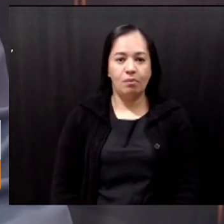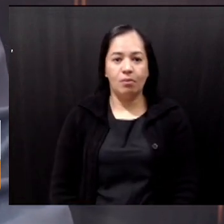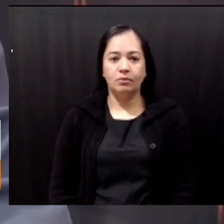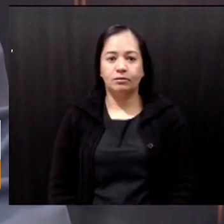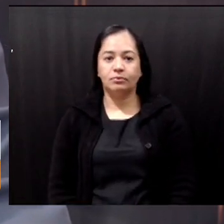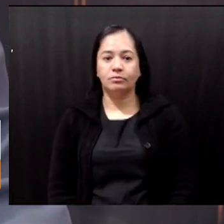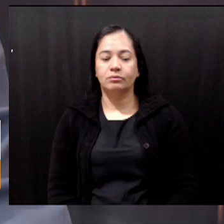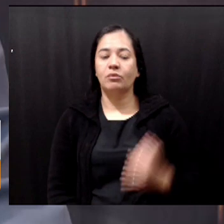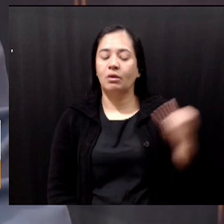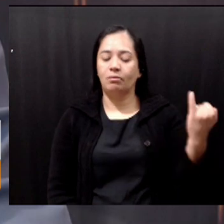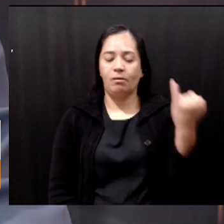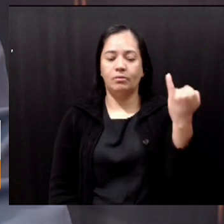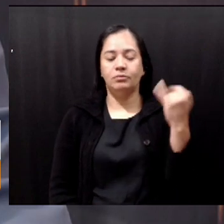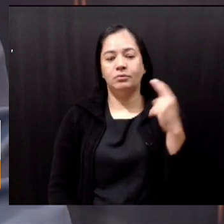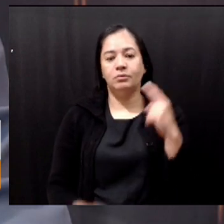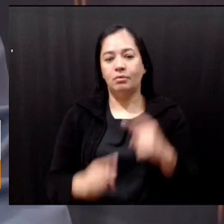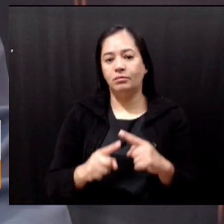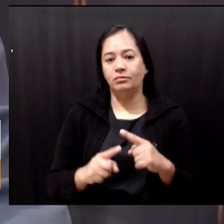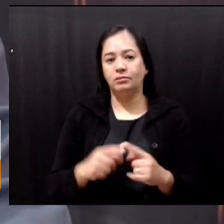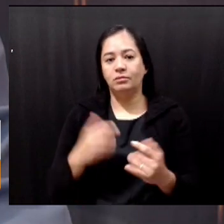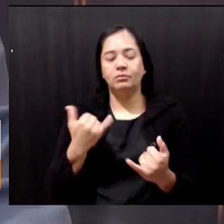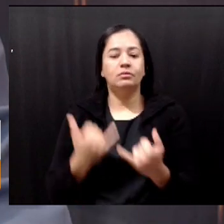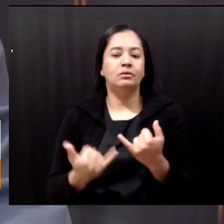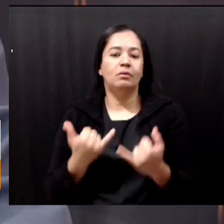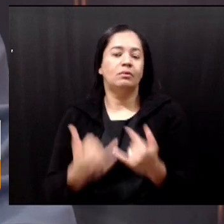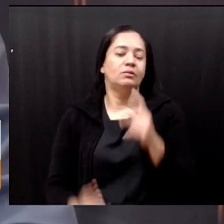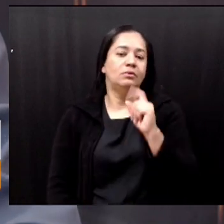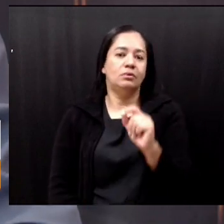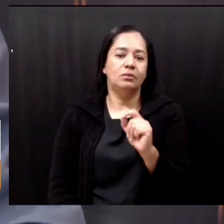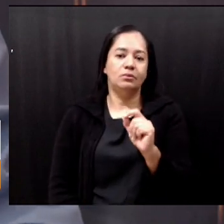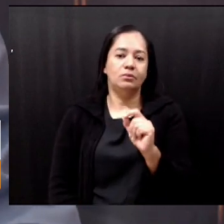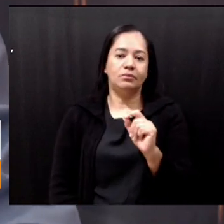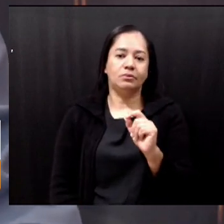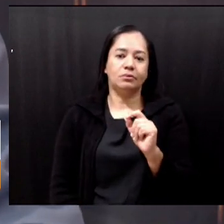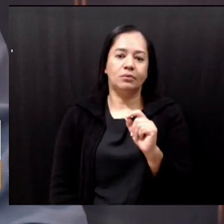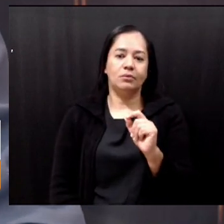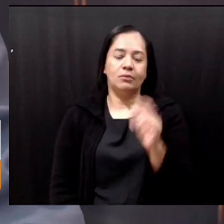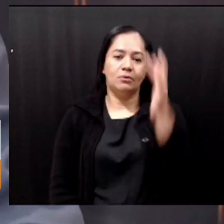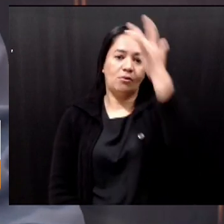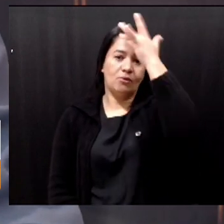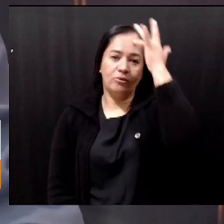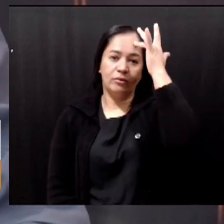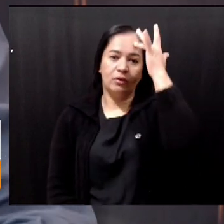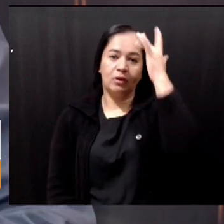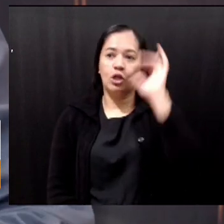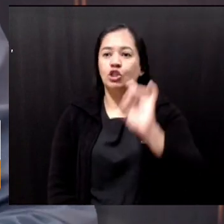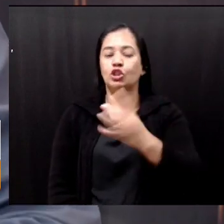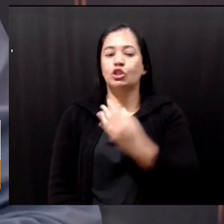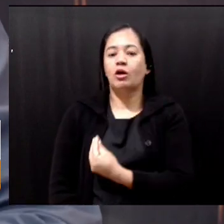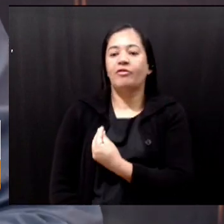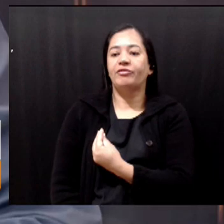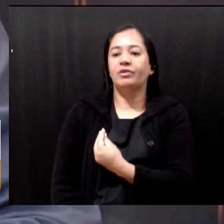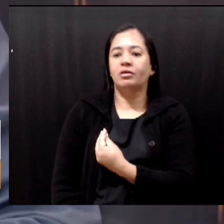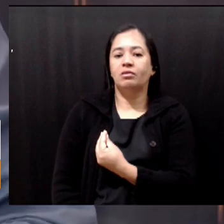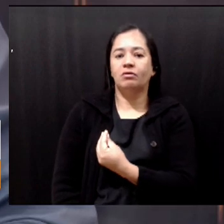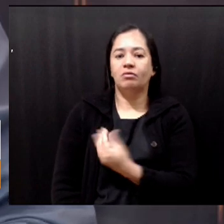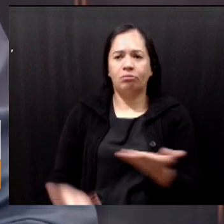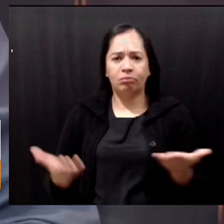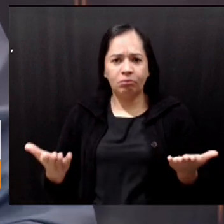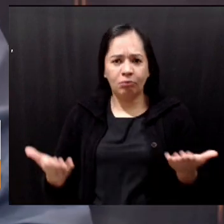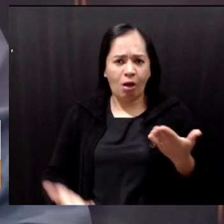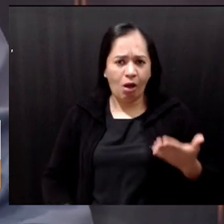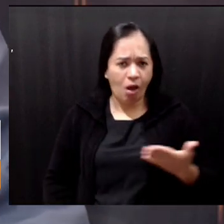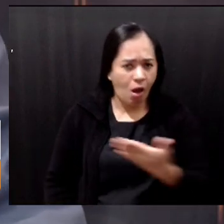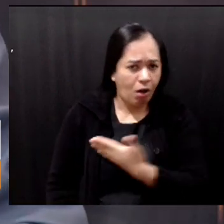porque parece inclusive que, poxa, a pessoa só vive da amizade, mas assim,